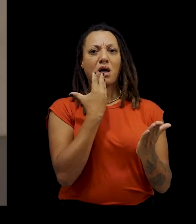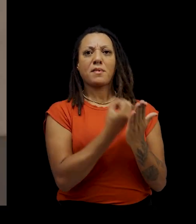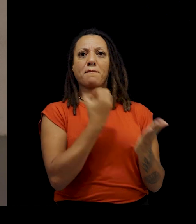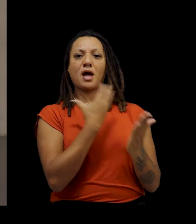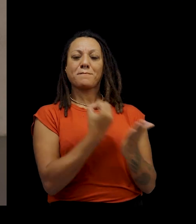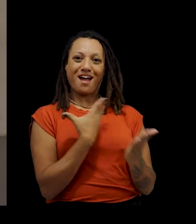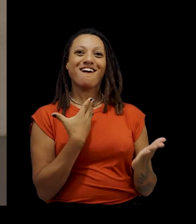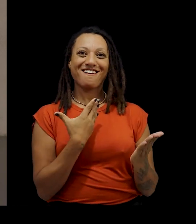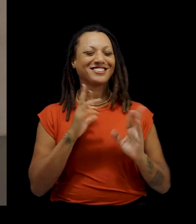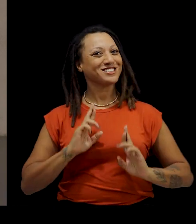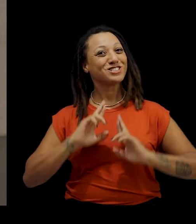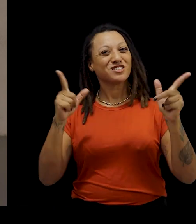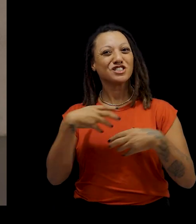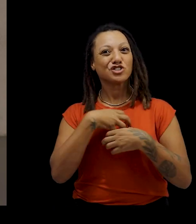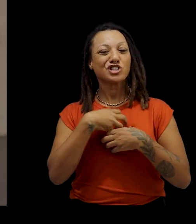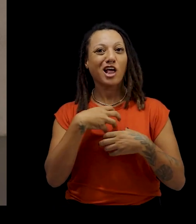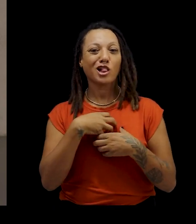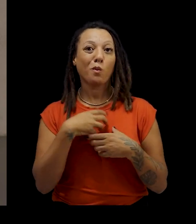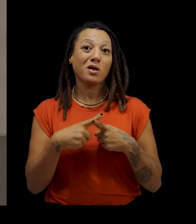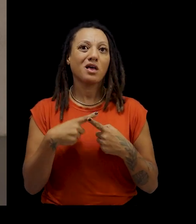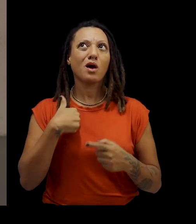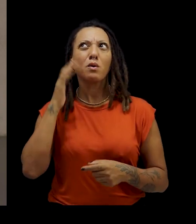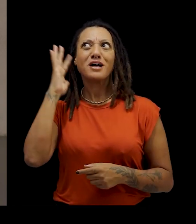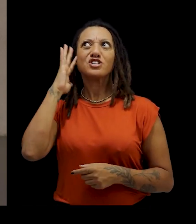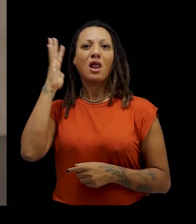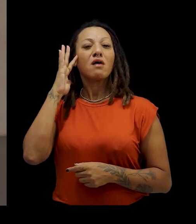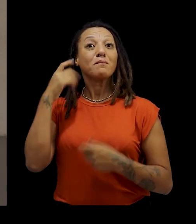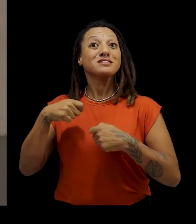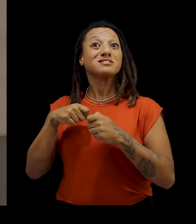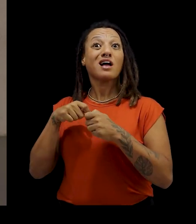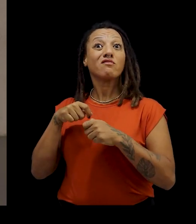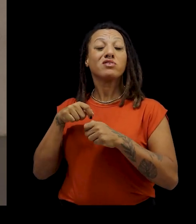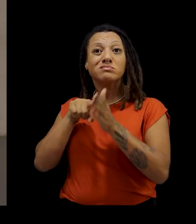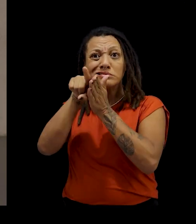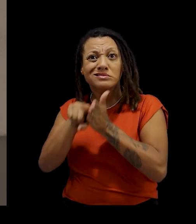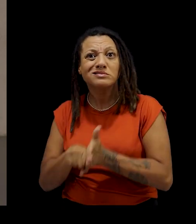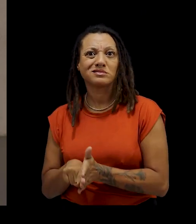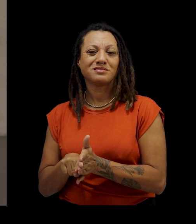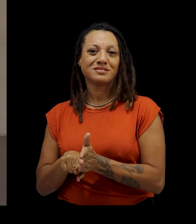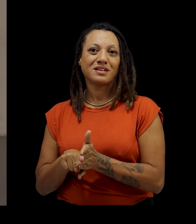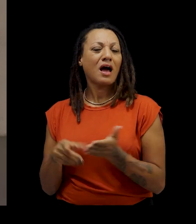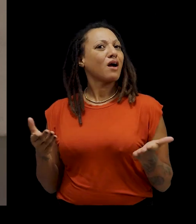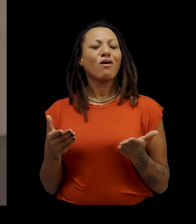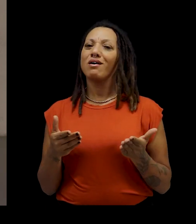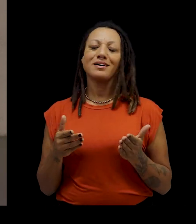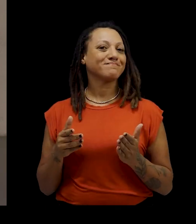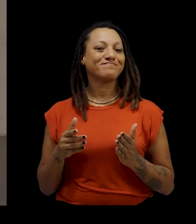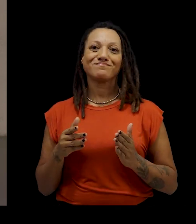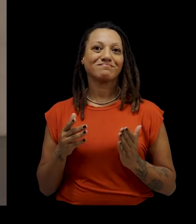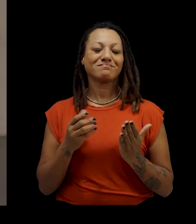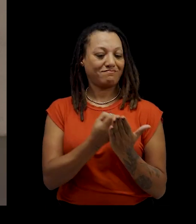até a gente, porque antes era isso, eu tinha que fazer um movimento de encontrar essas imagens que eu estava imaginando e buscar elas